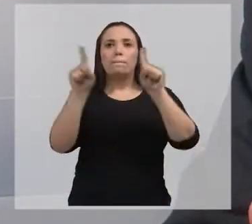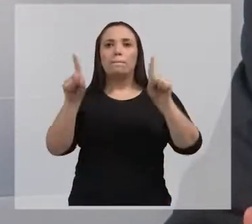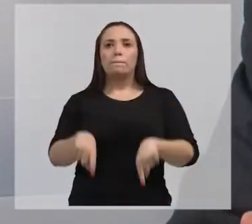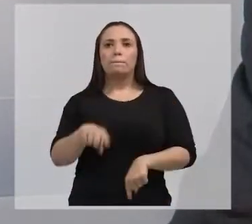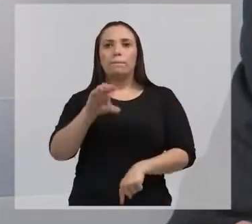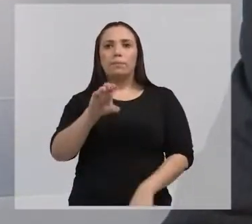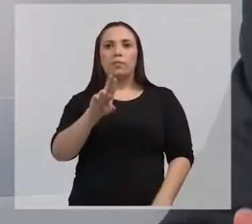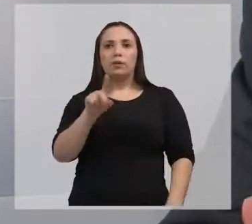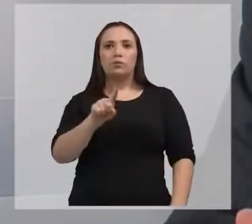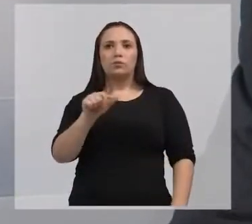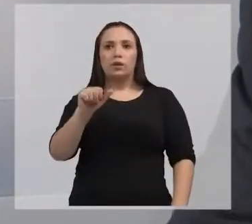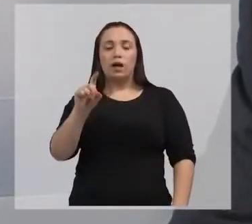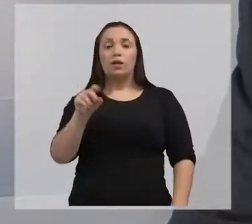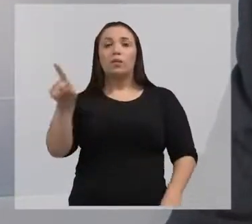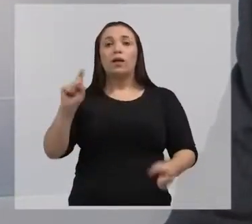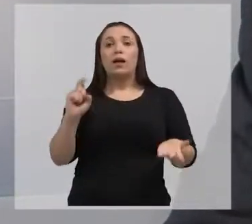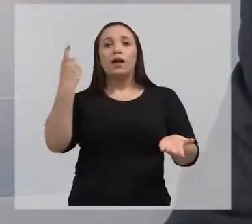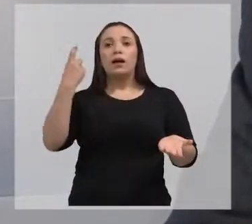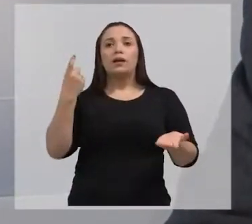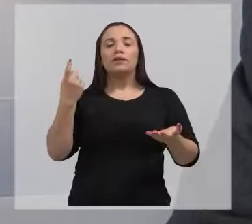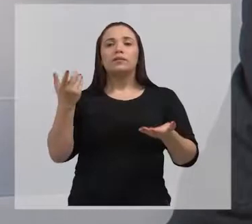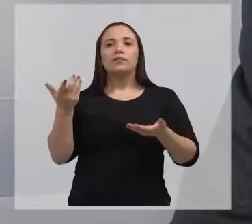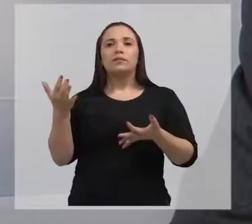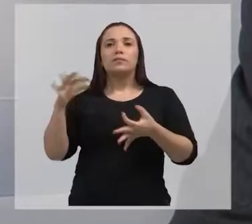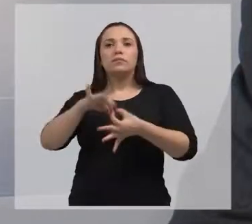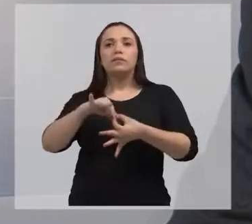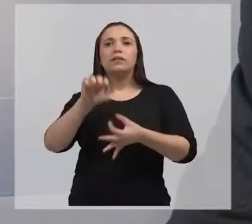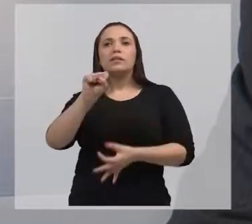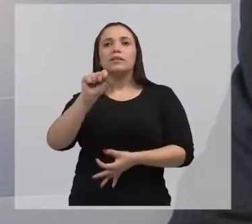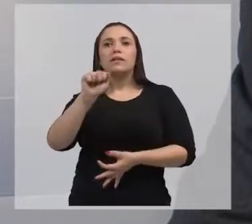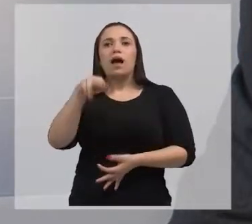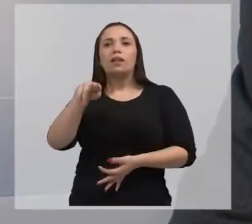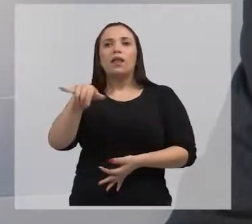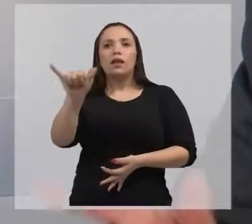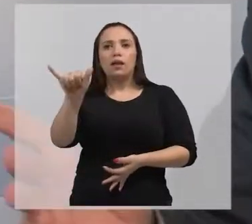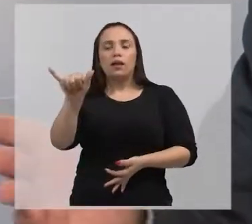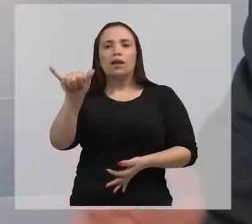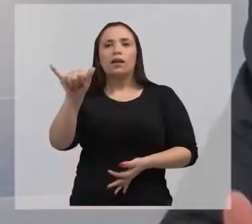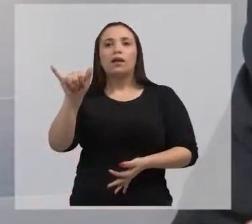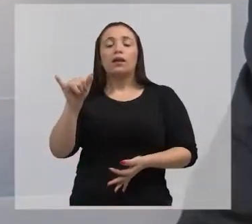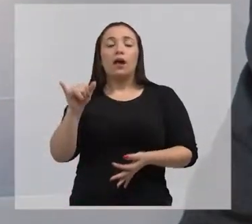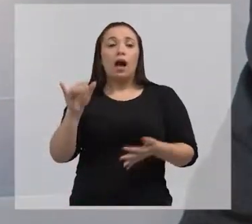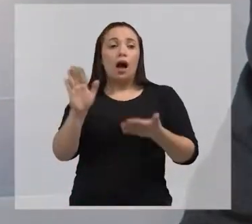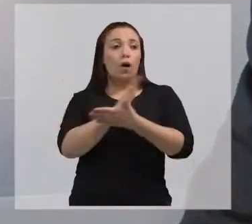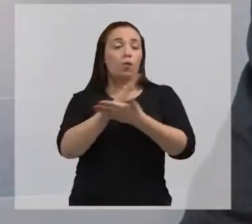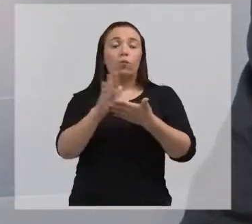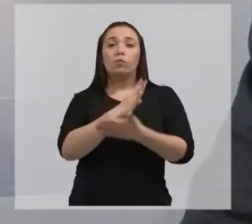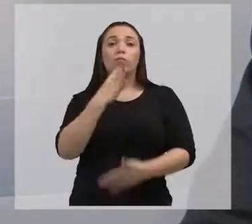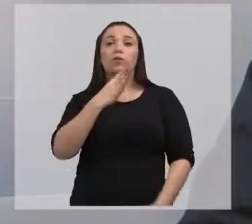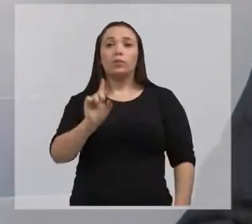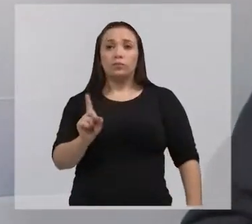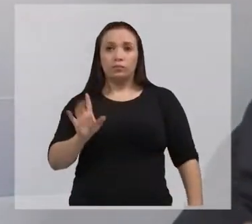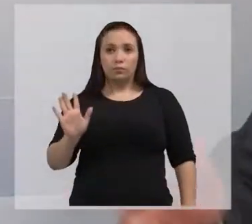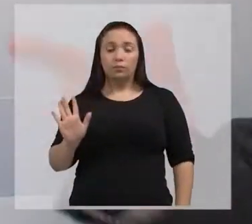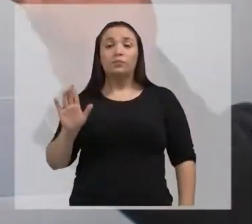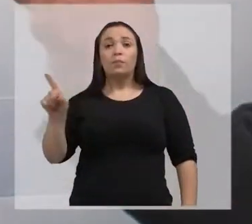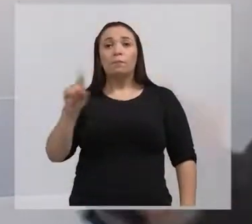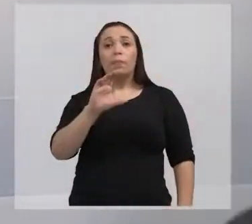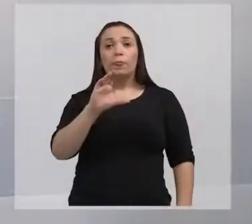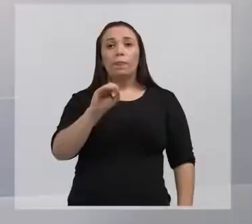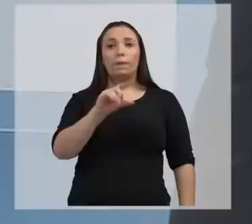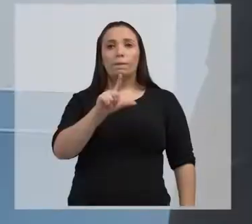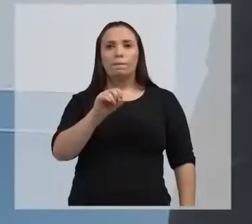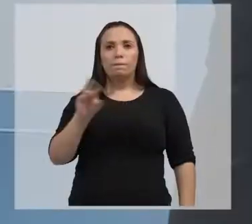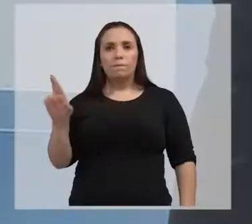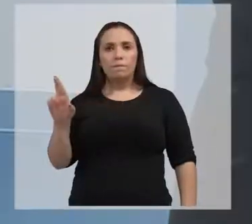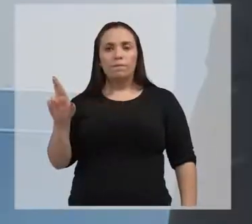era do PMDB de Sarney e foi eleito. É um dado que pouca gente Pronto, discute. e aí Fernando Collor de Mello Se